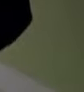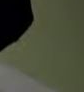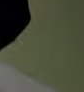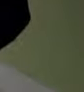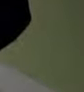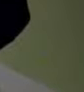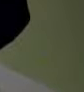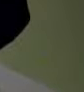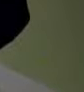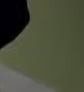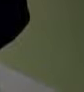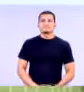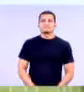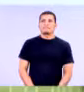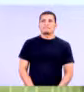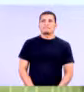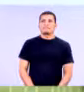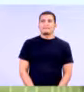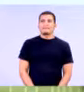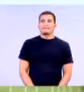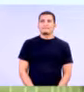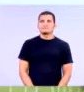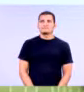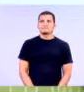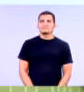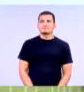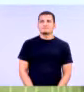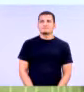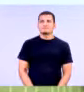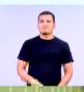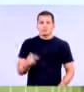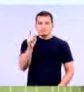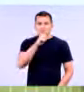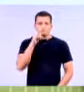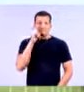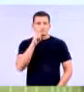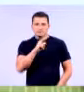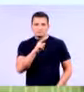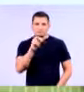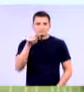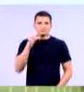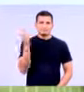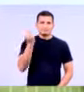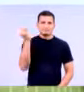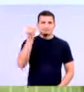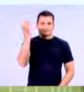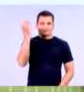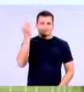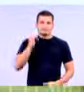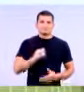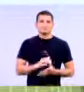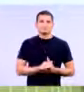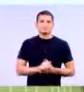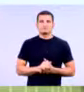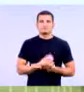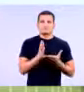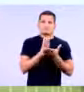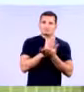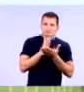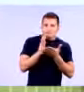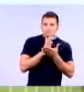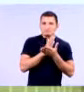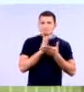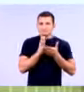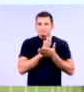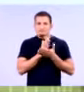até a próxima! Bom, vocês viram então que é importante aí considerar algumas técnicas,